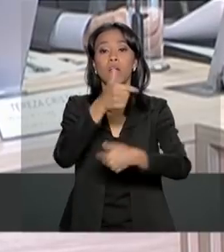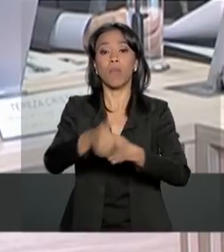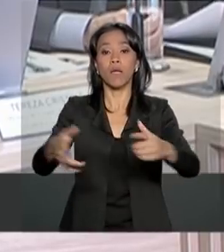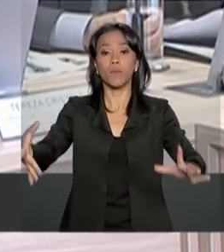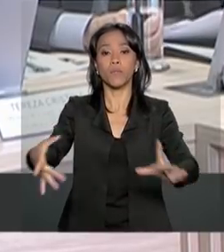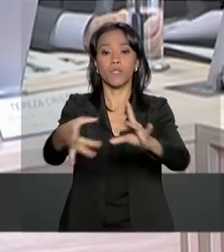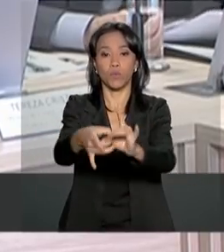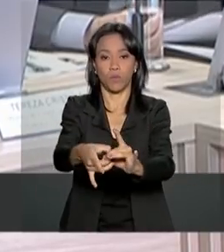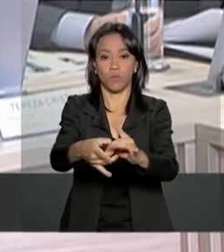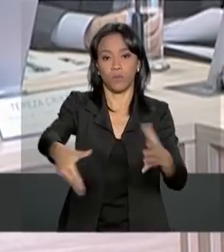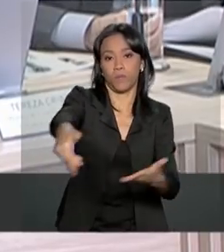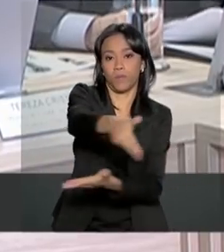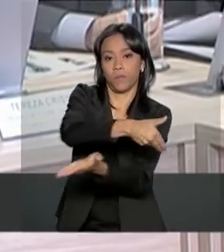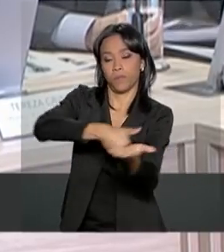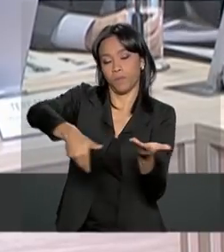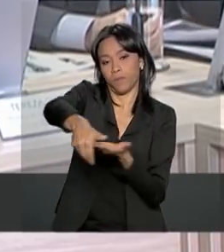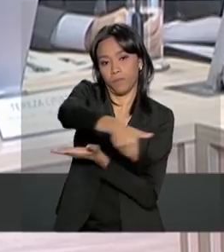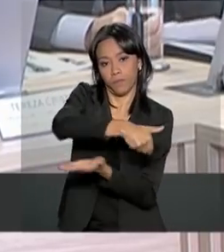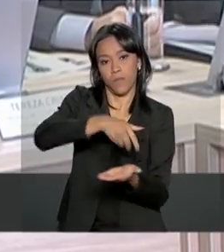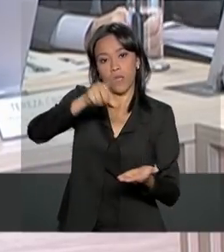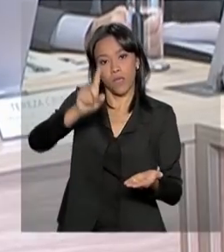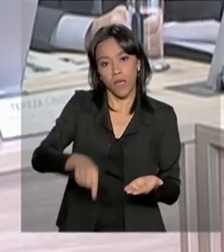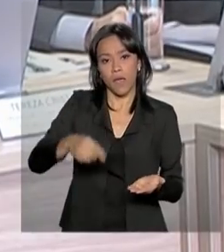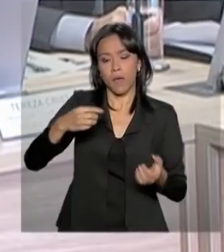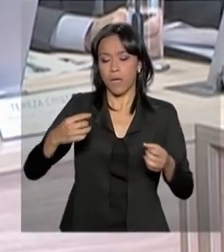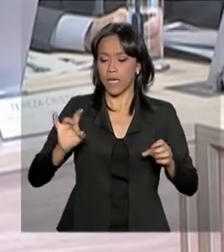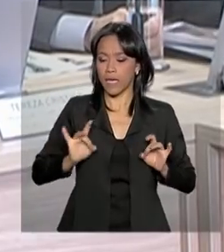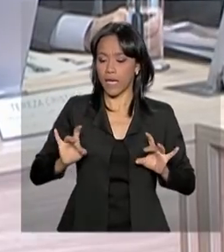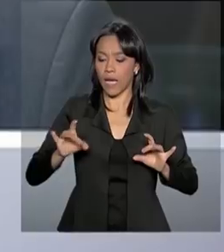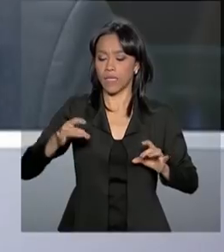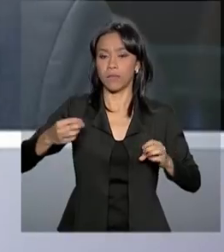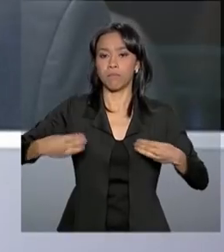integração, ministro, entre os nossos ministérios.